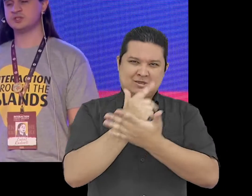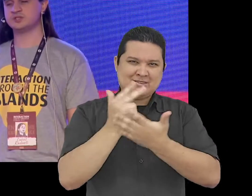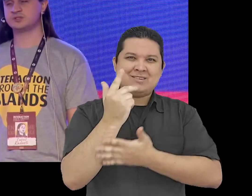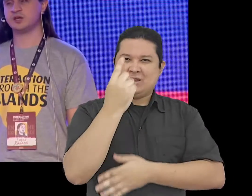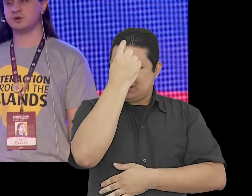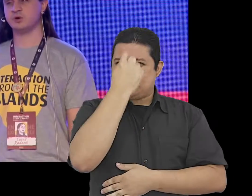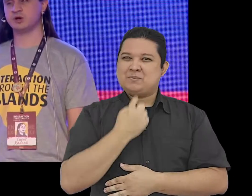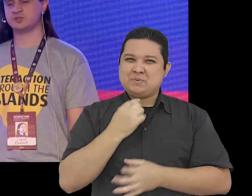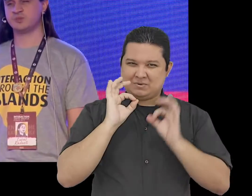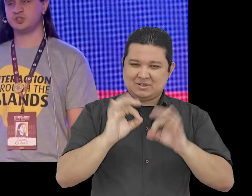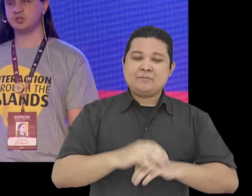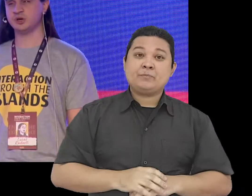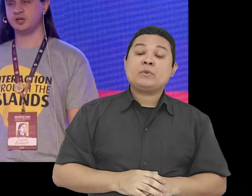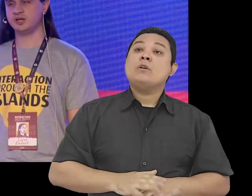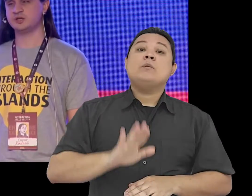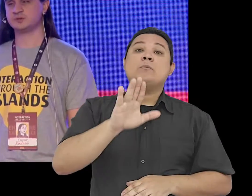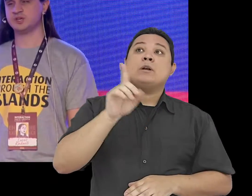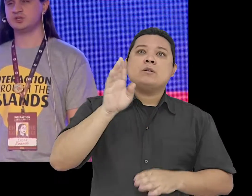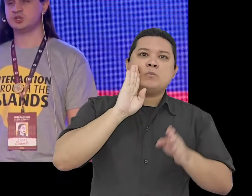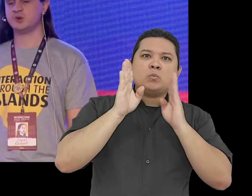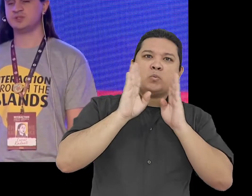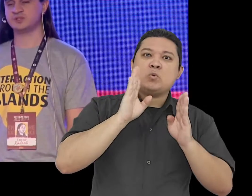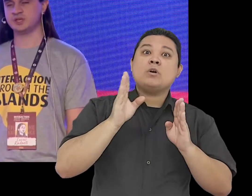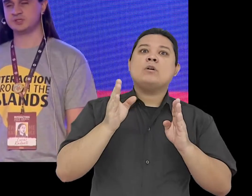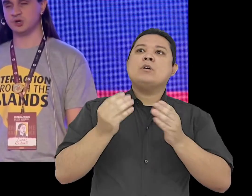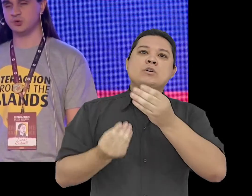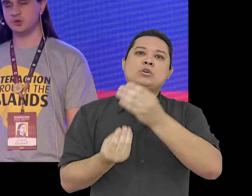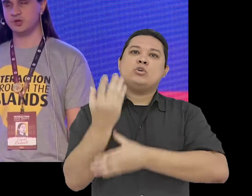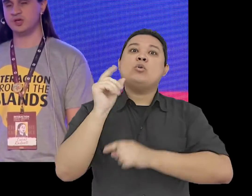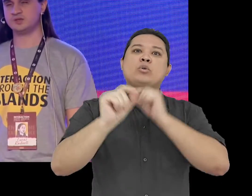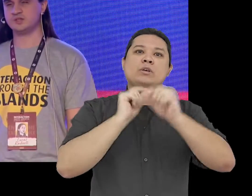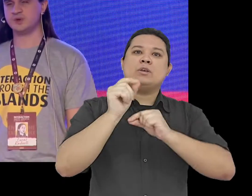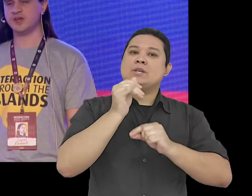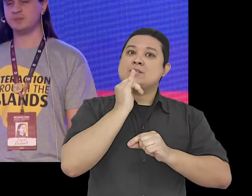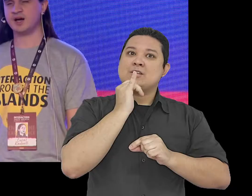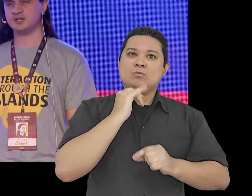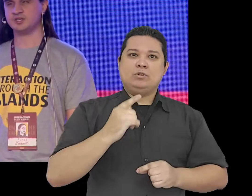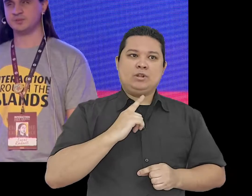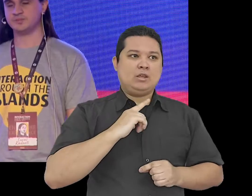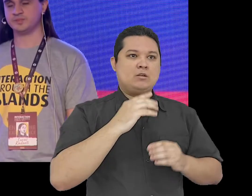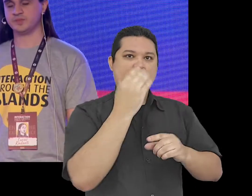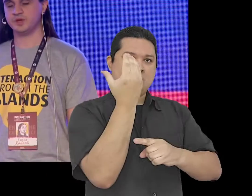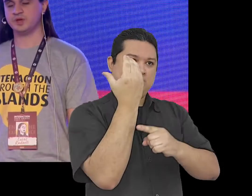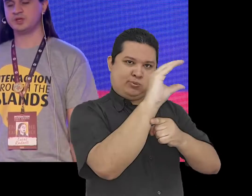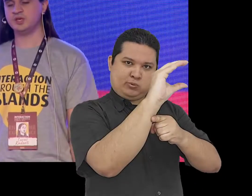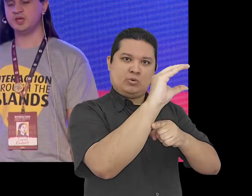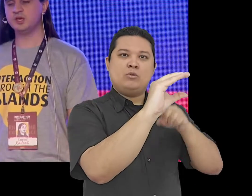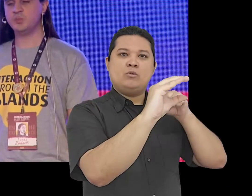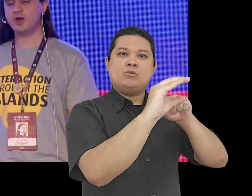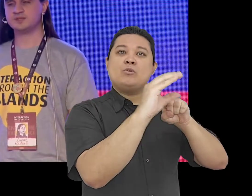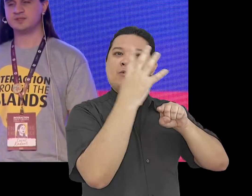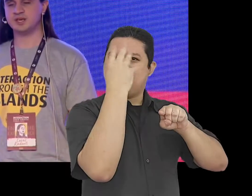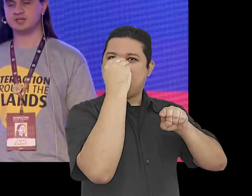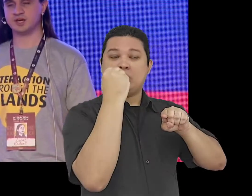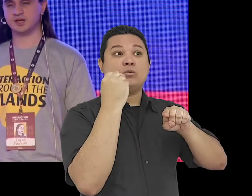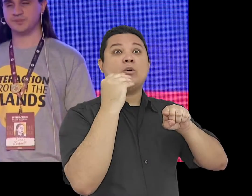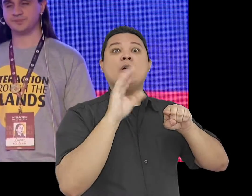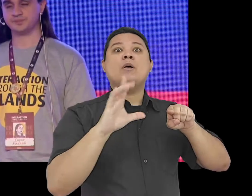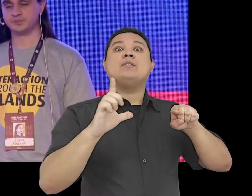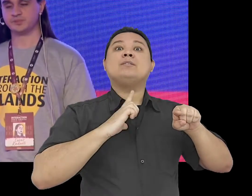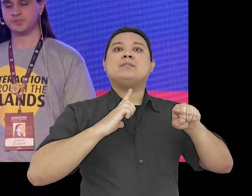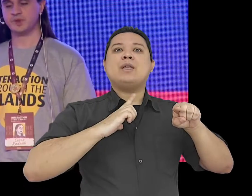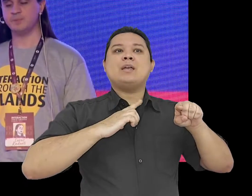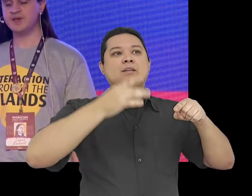Das features que eles lançaram agora, usando machine learning, eles conseguem gerar uma descrição em cima da imagem que, embora